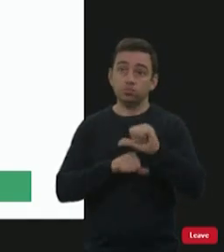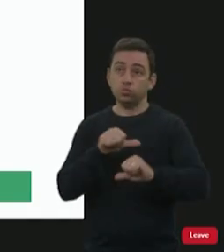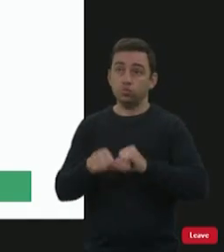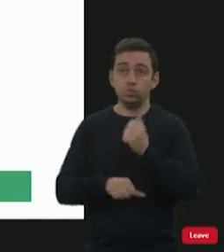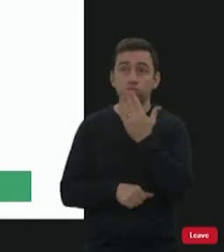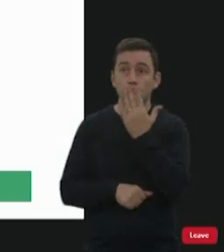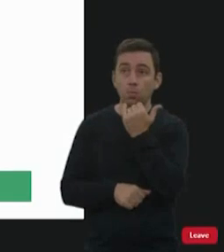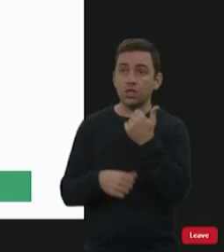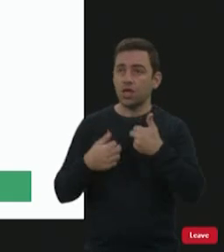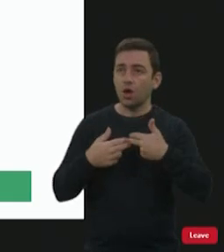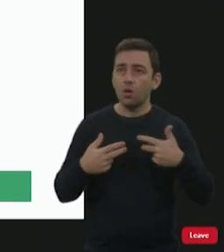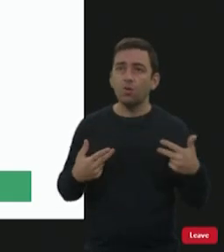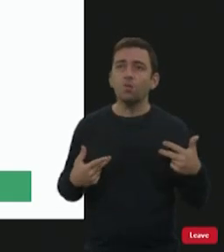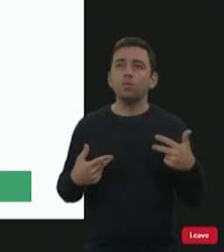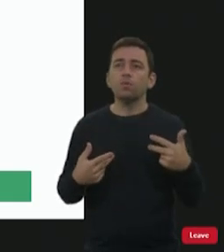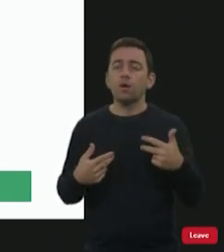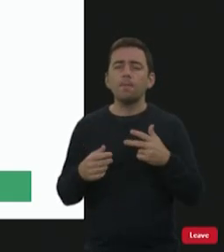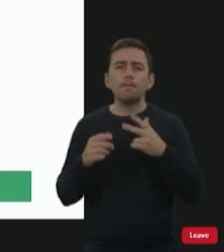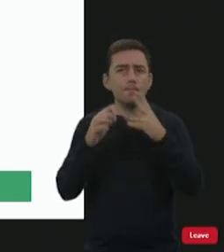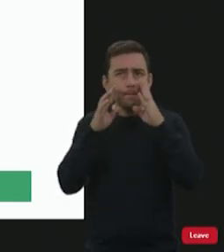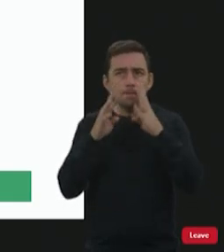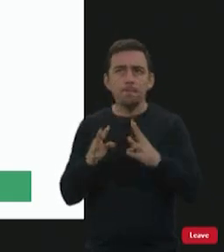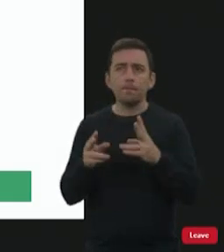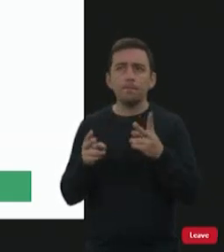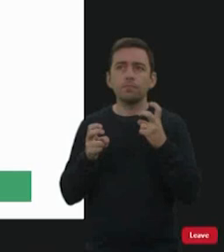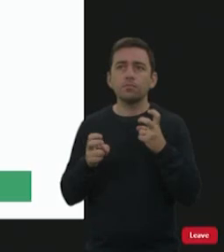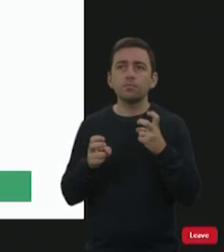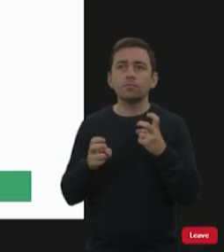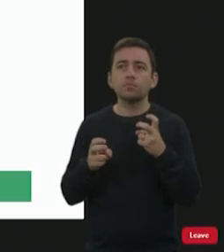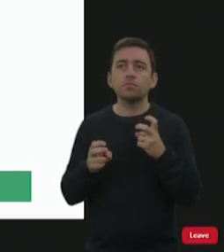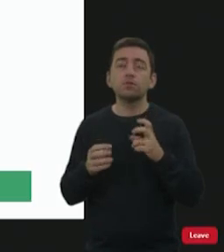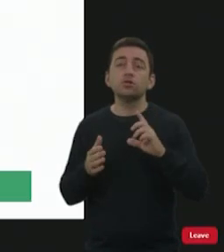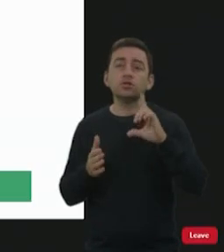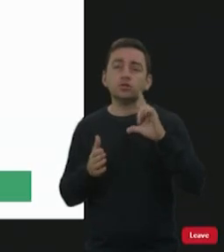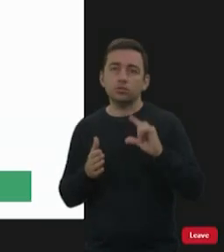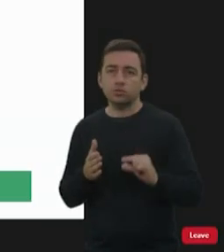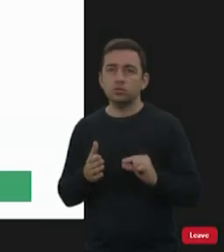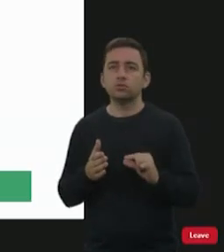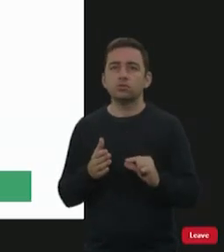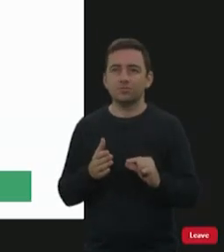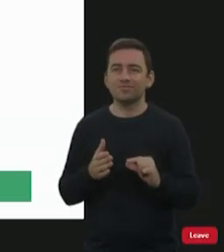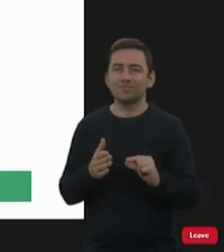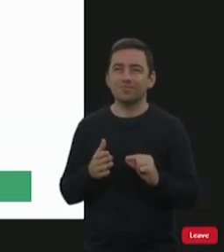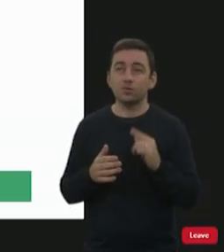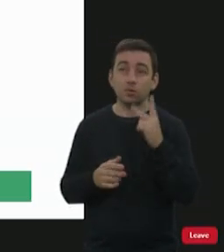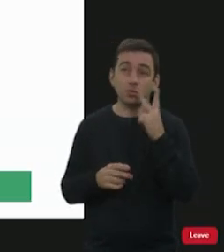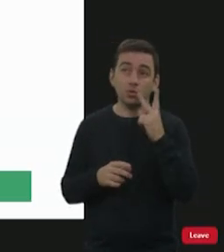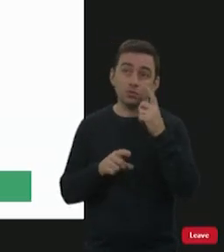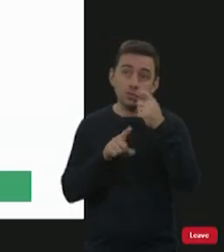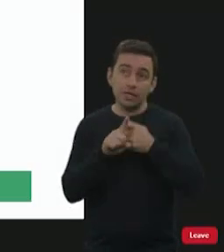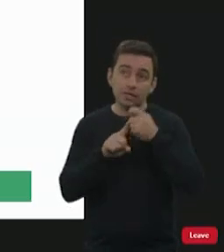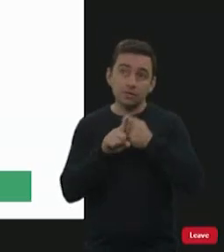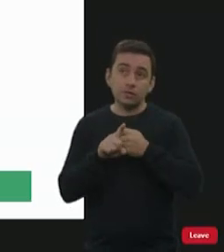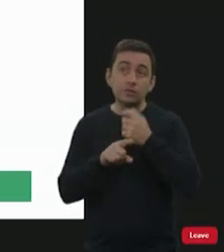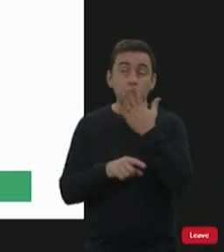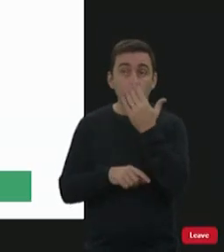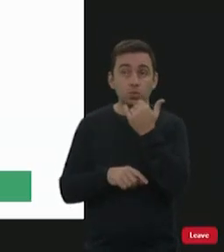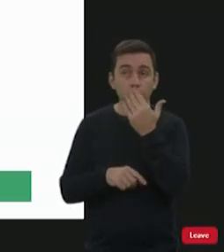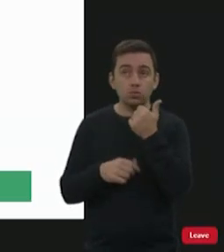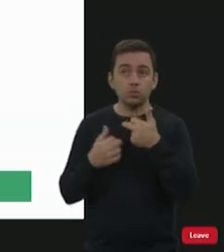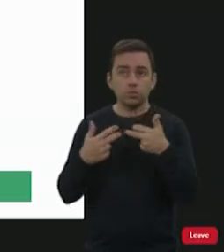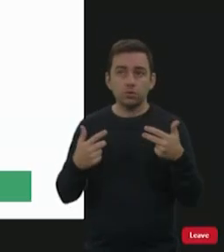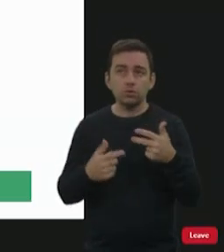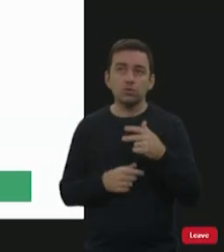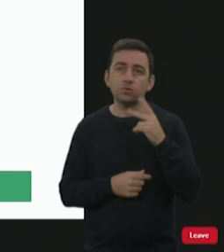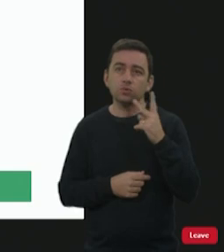alimentação, o que se observou? Após de jejum, baixou de 200, após 2 meses de mudanças alimentares, baixou de